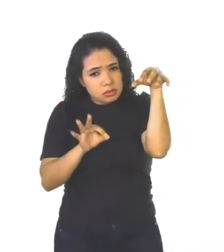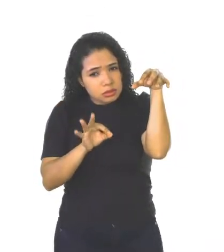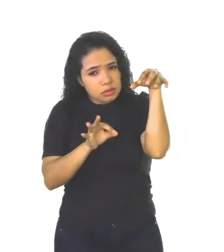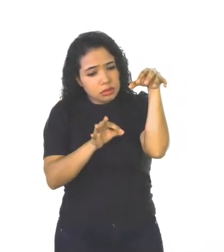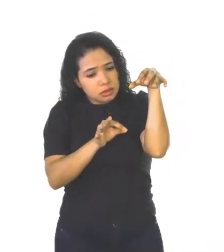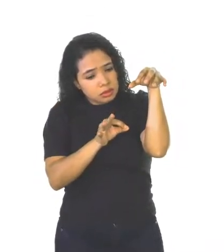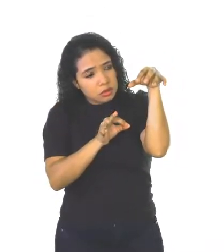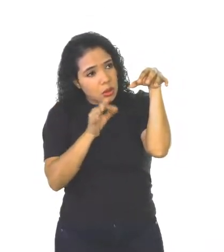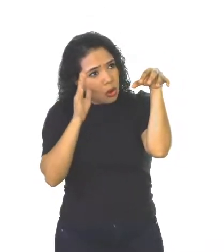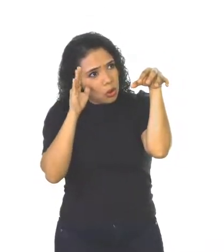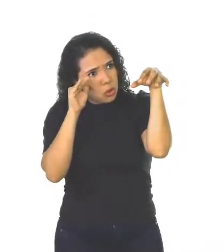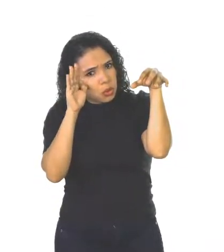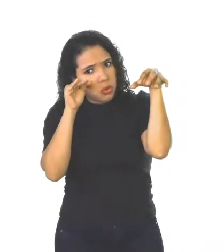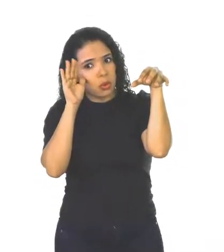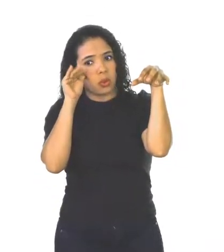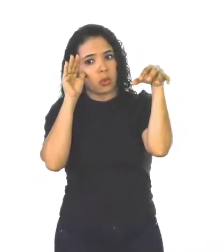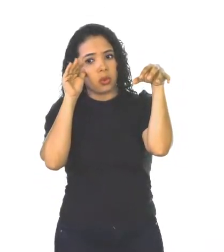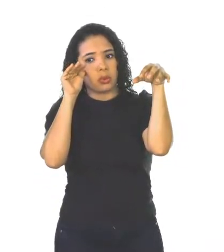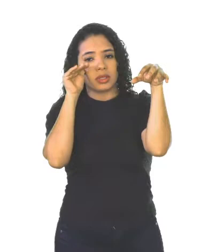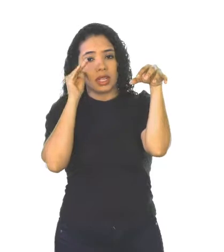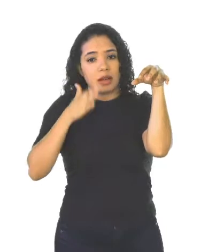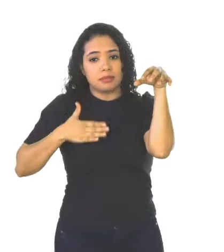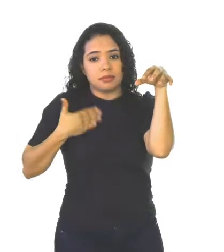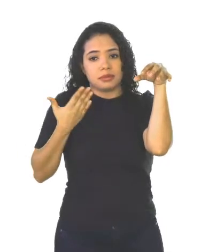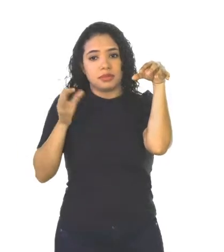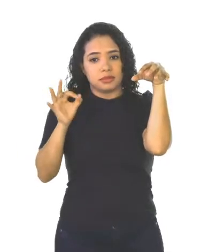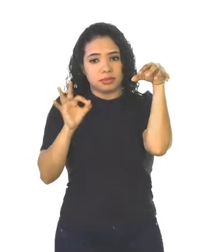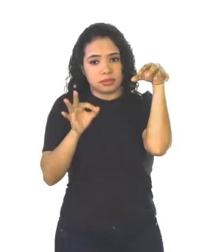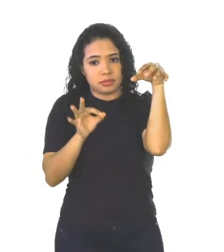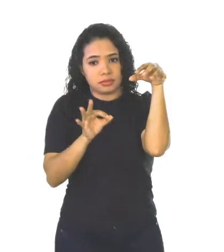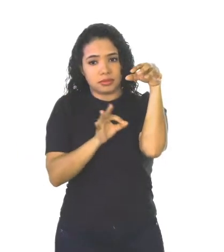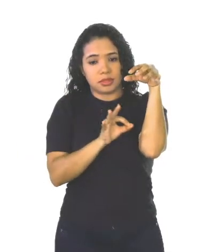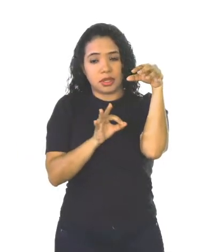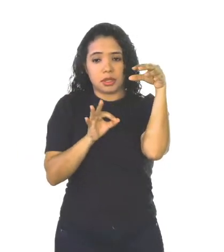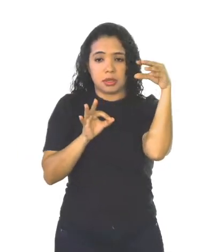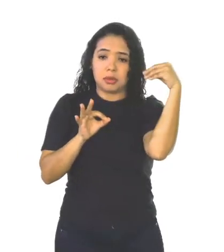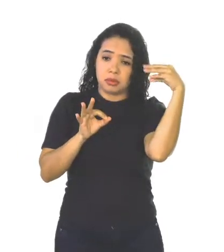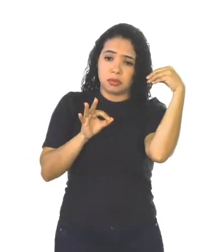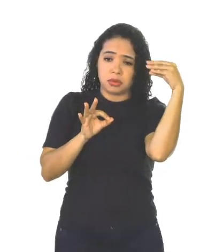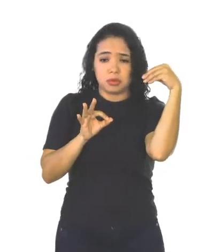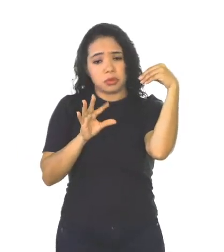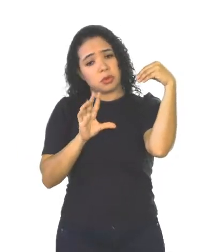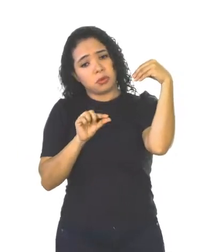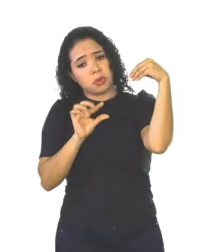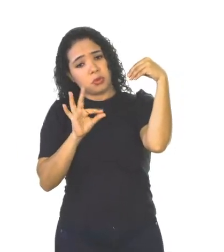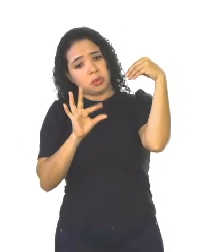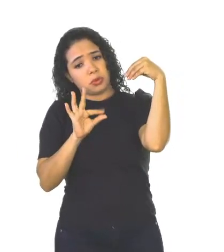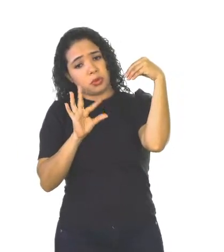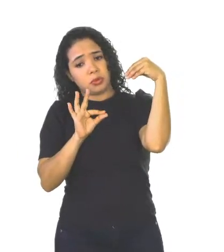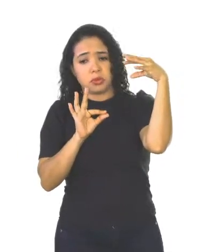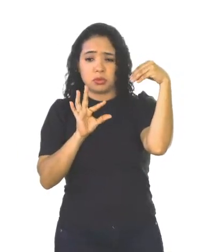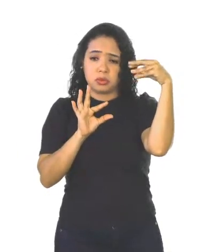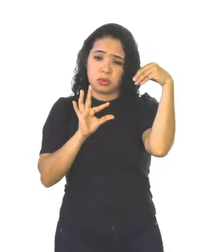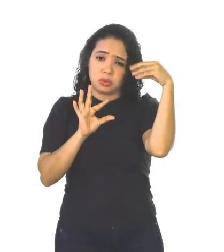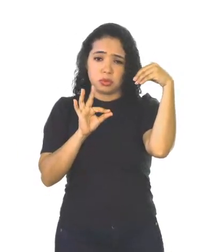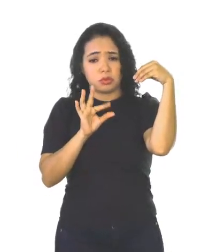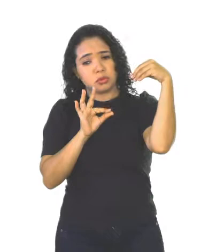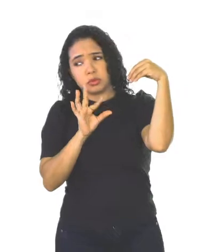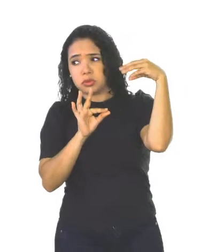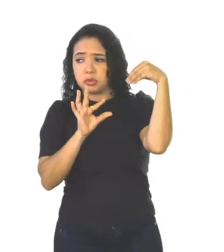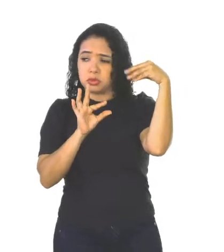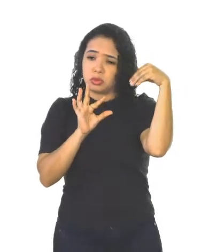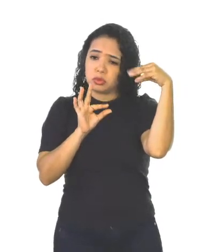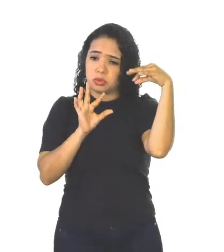pela curiosidade e surpresa, se puseram logo a falar e a tudo contar. Conversaram